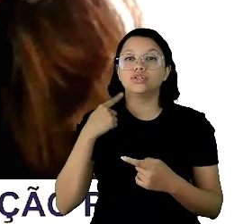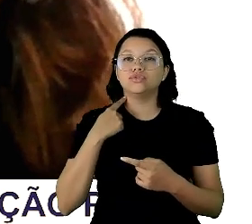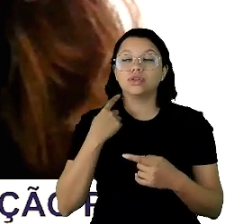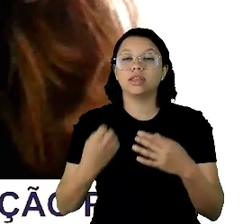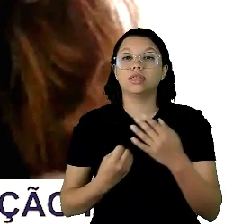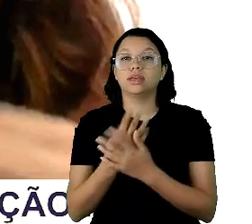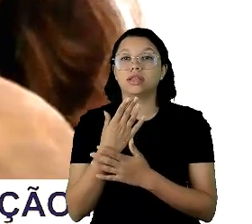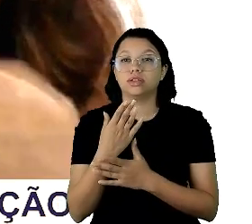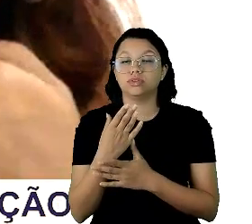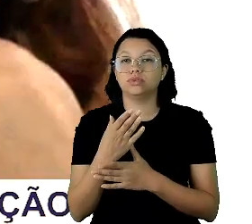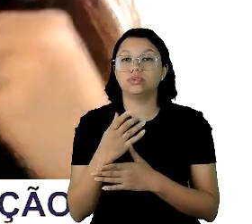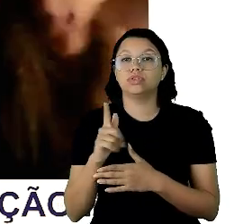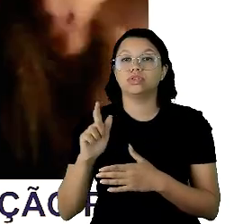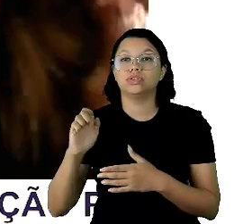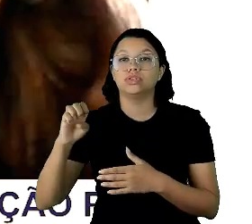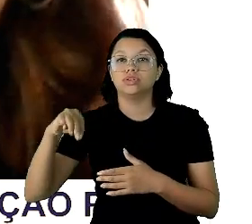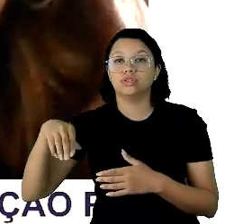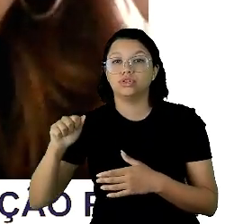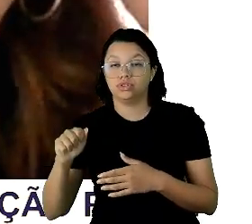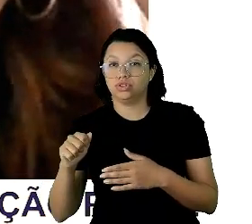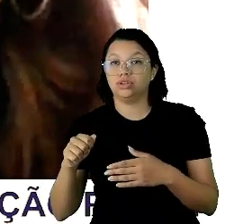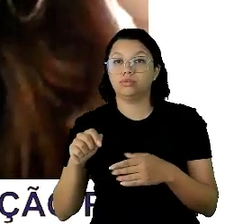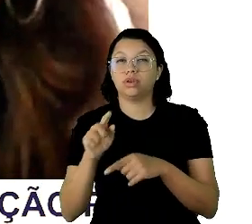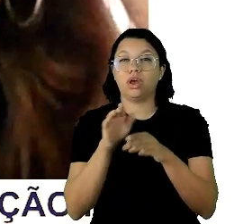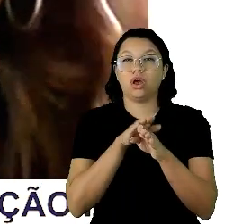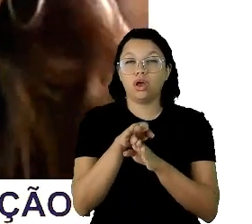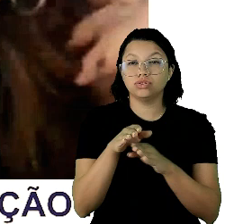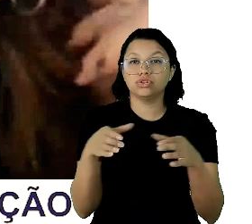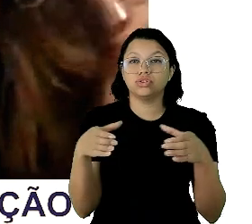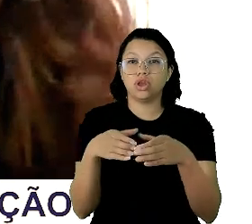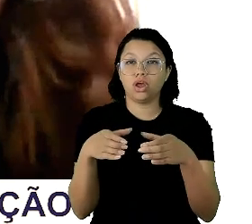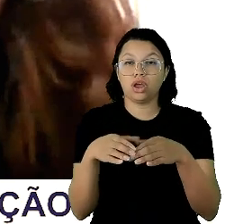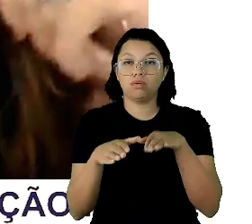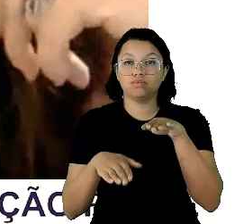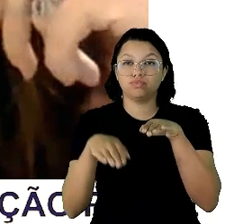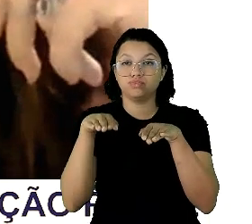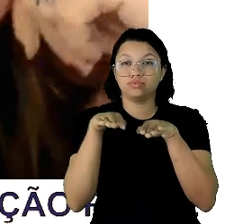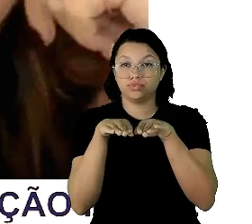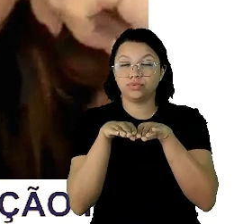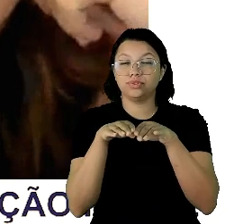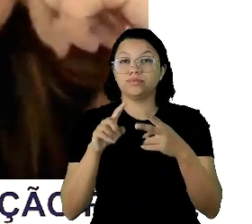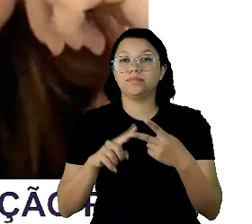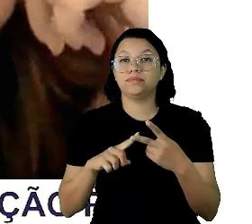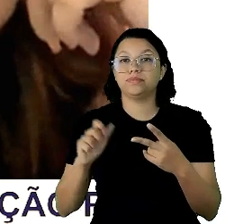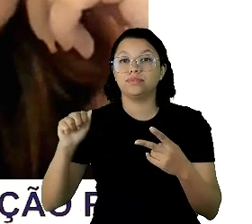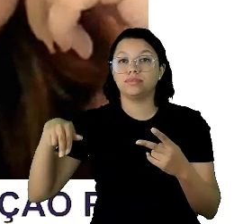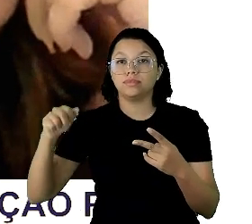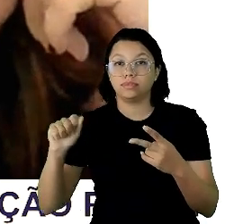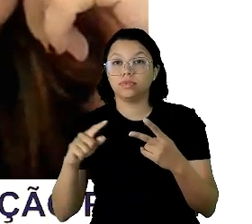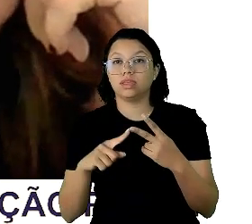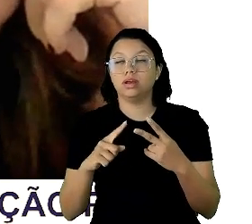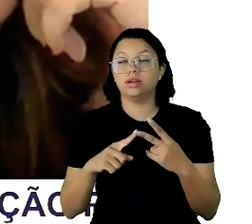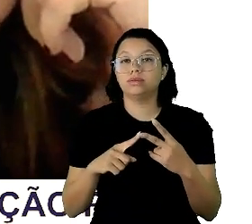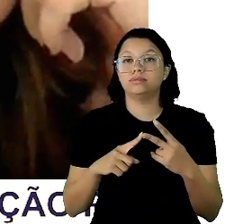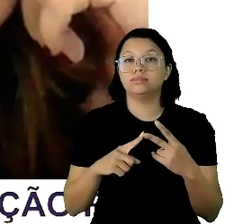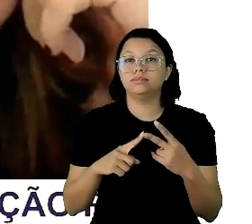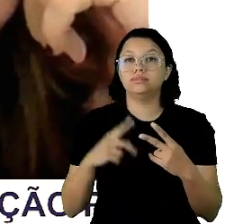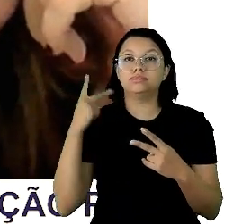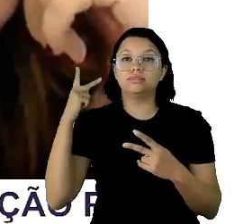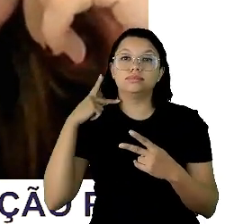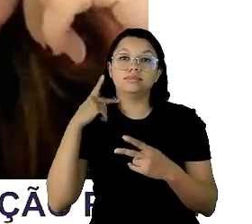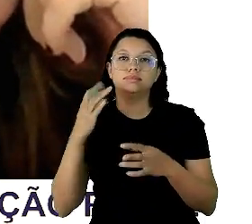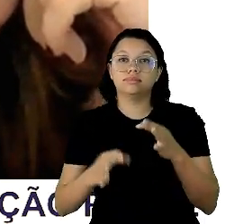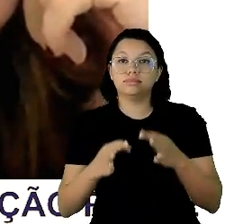em Equidade, e a Ana Lara Camargo de Castro, que é promotora de justiça do